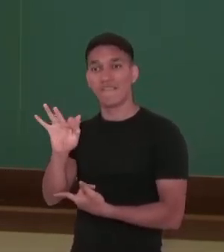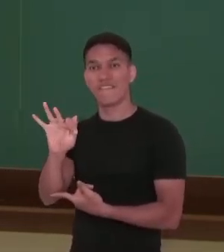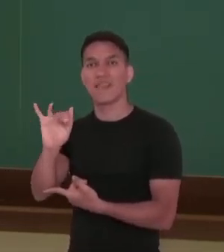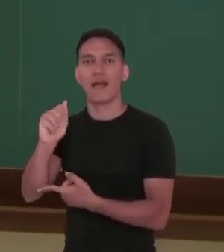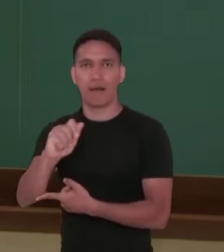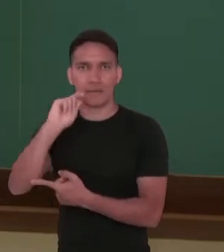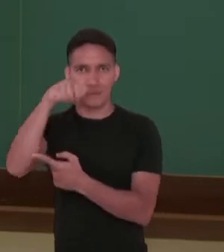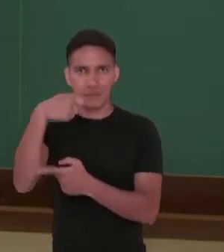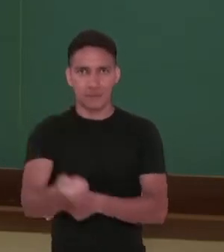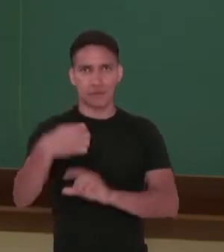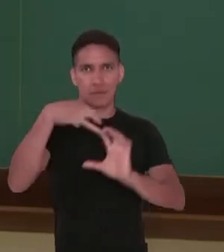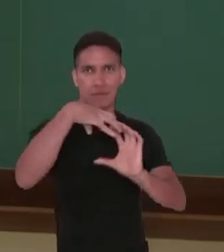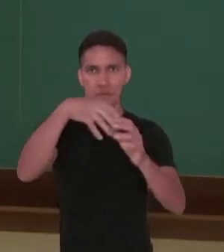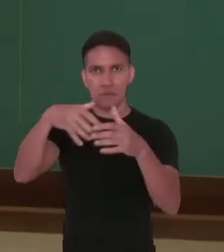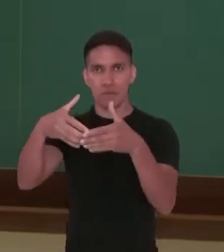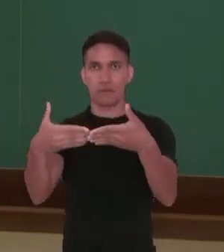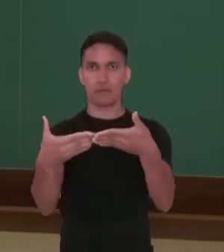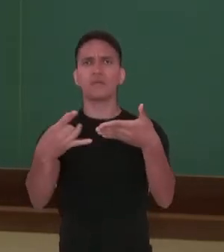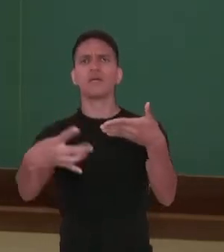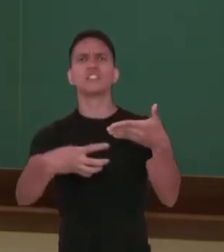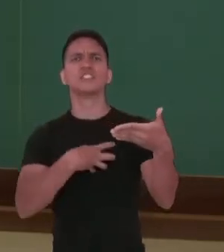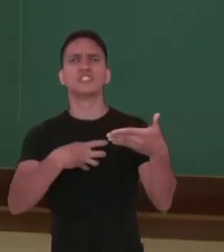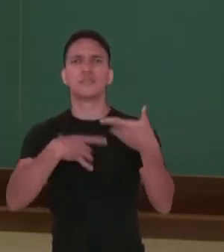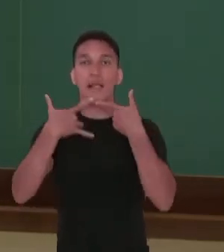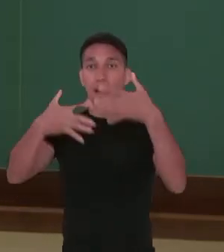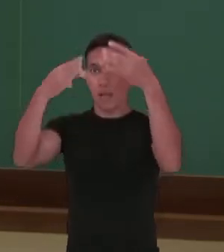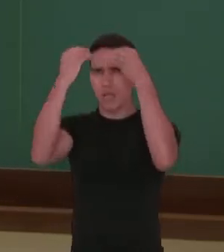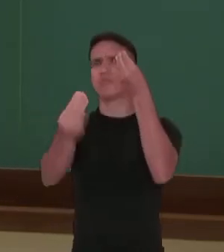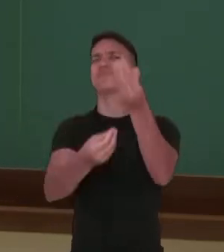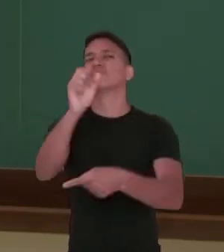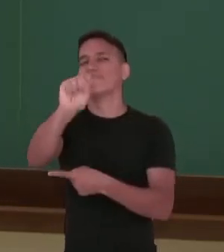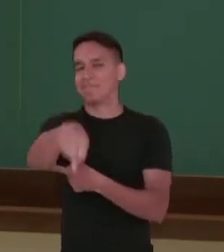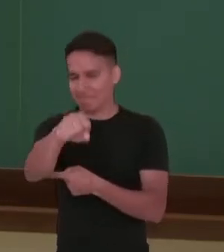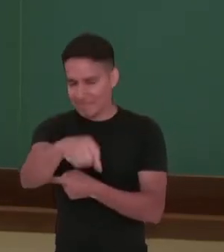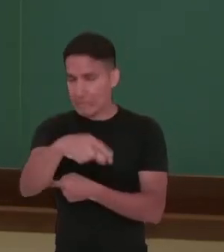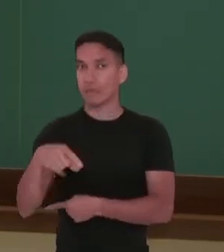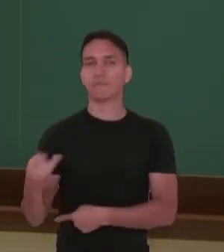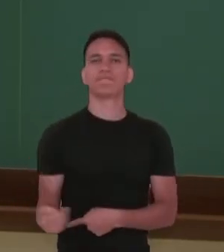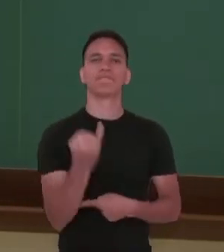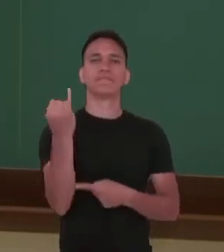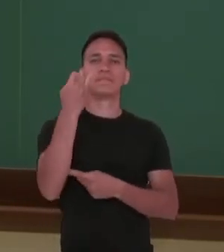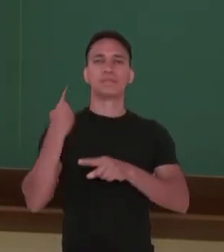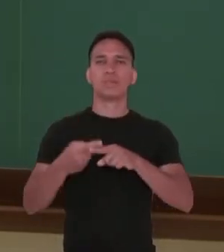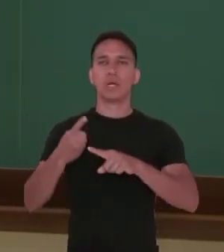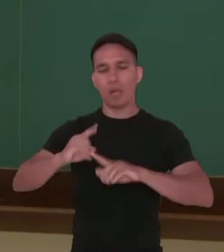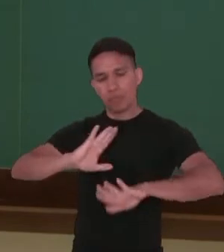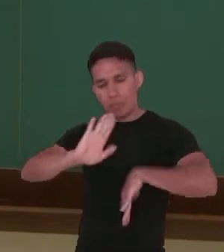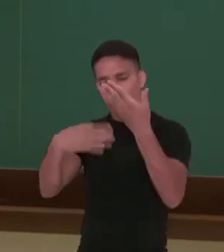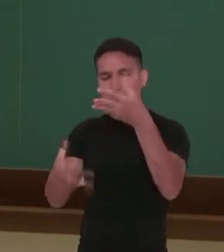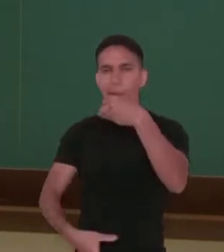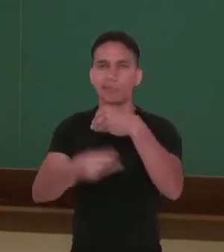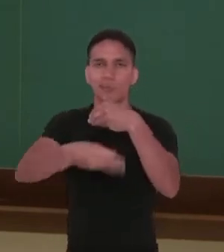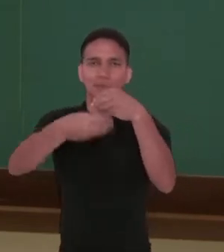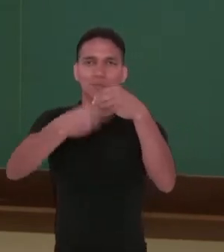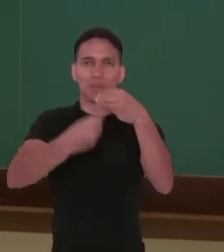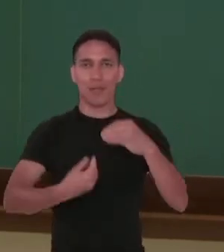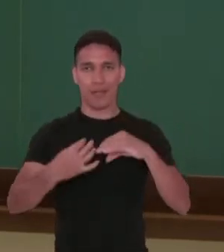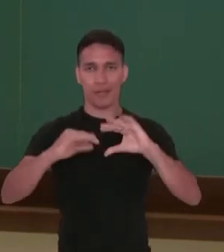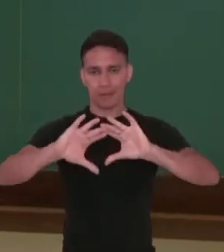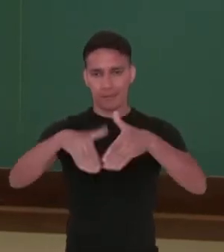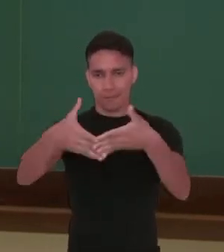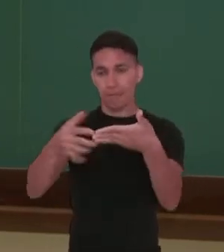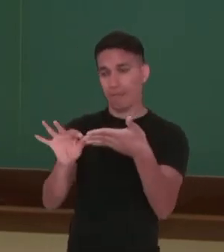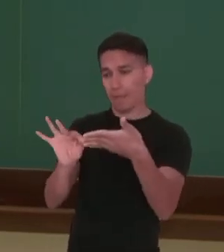Sim, a cartografia, ela é muito importante, né? A construção de um mapa,